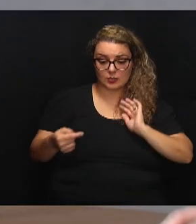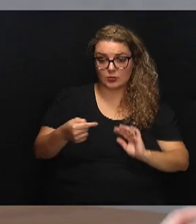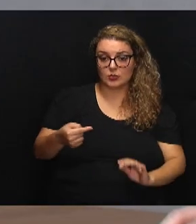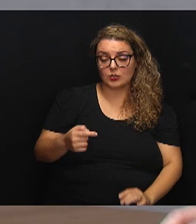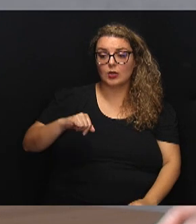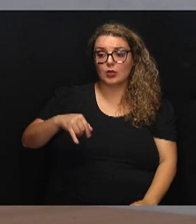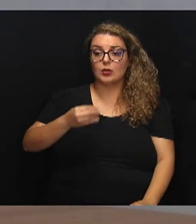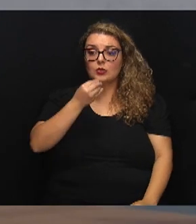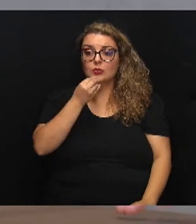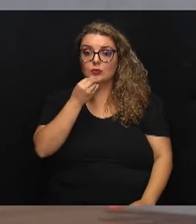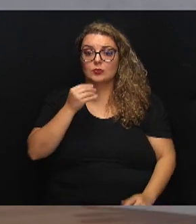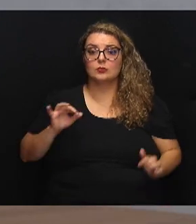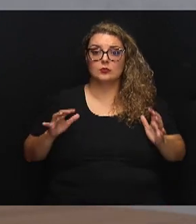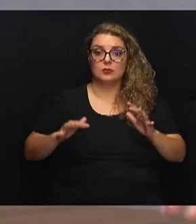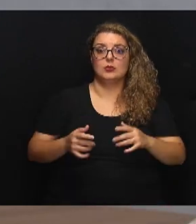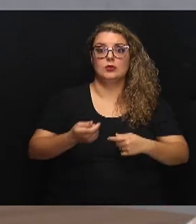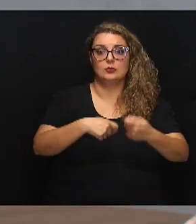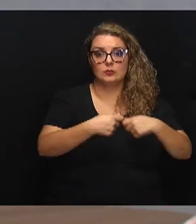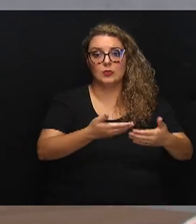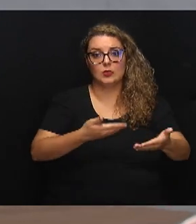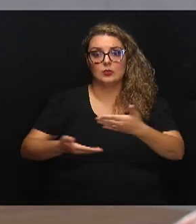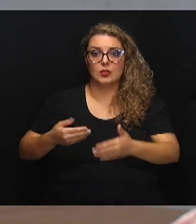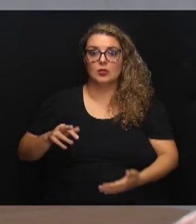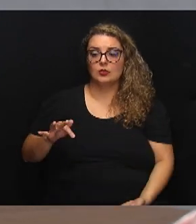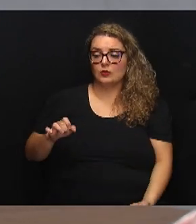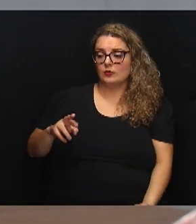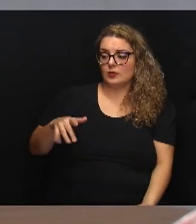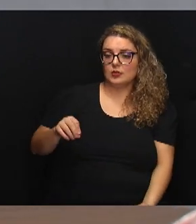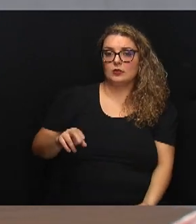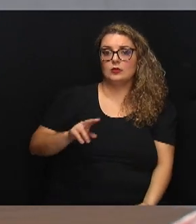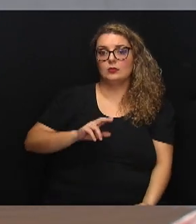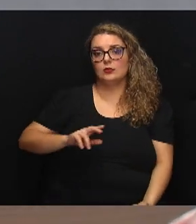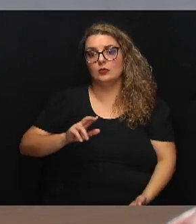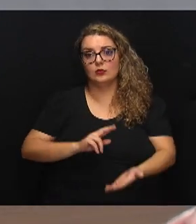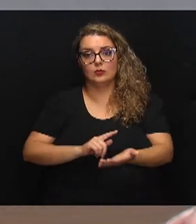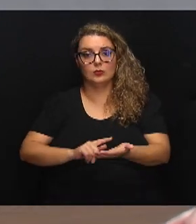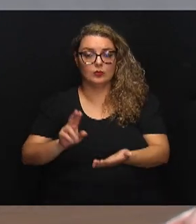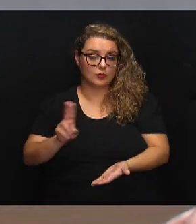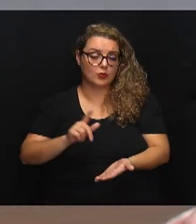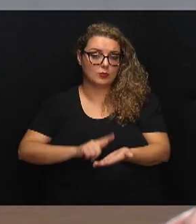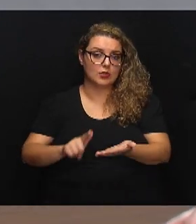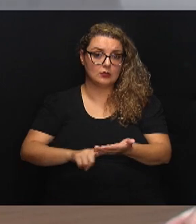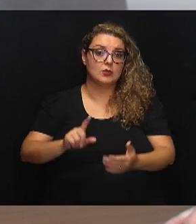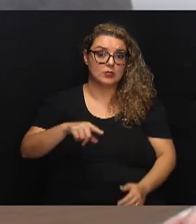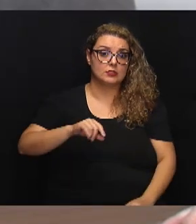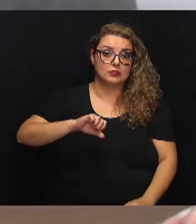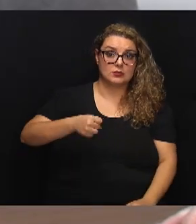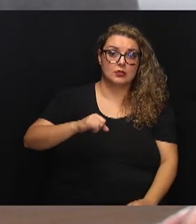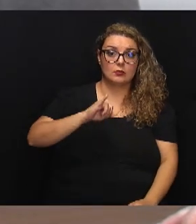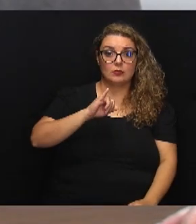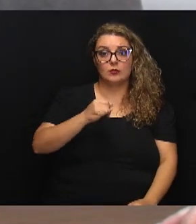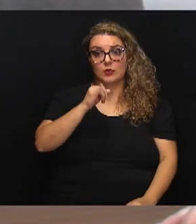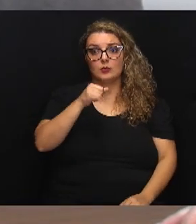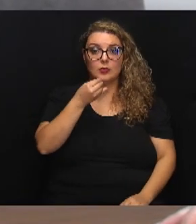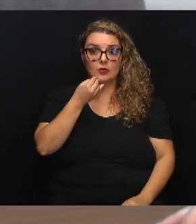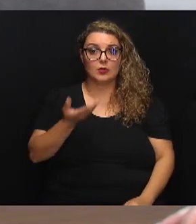os mutirões de negociação e os feirões limpa-nome, né? Isso. Exatamente, tem que aproveitar porque, como eu disse, as empresas elas